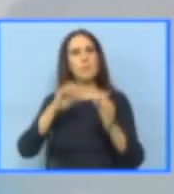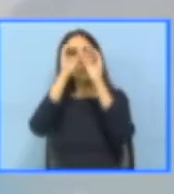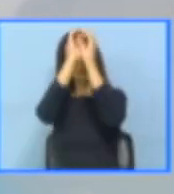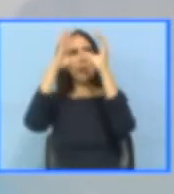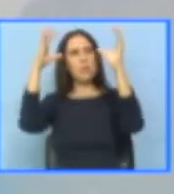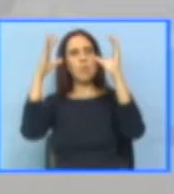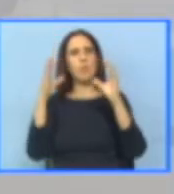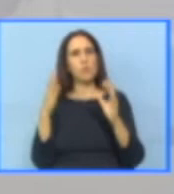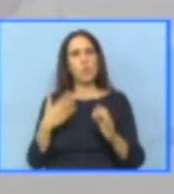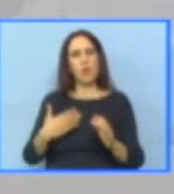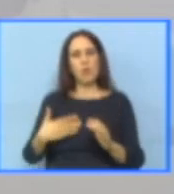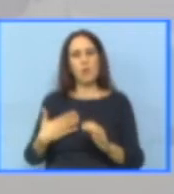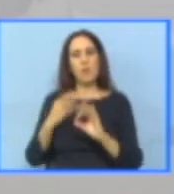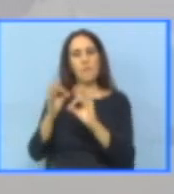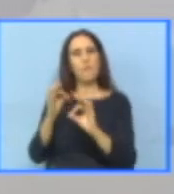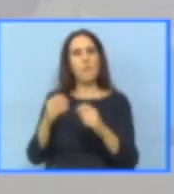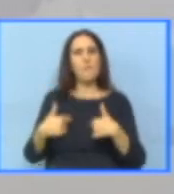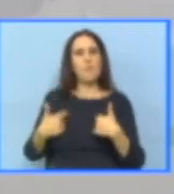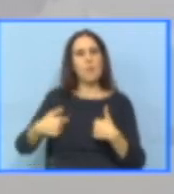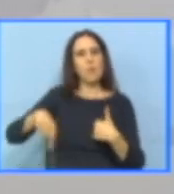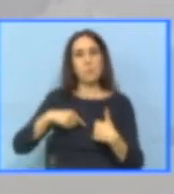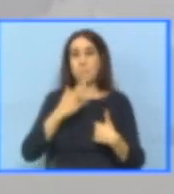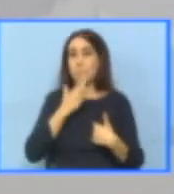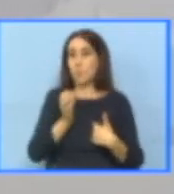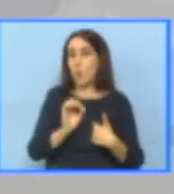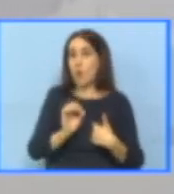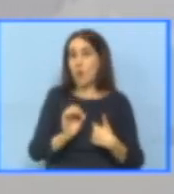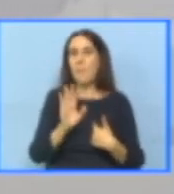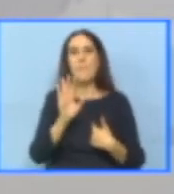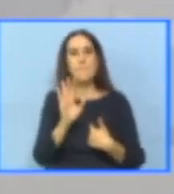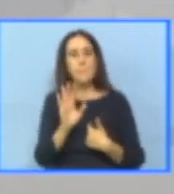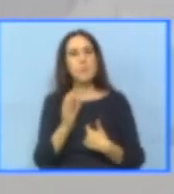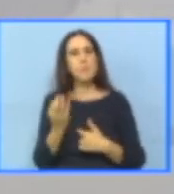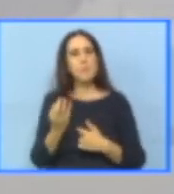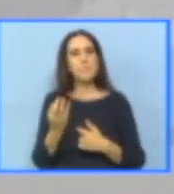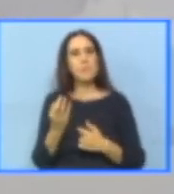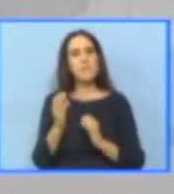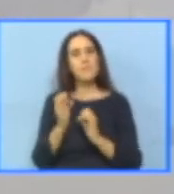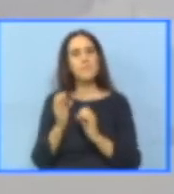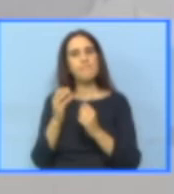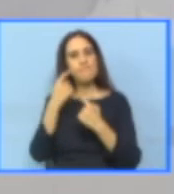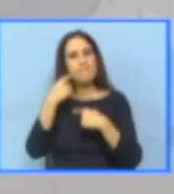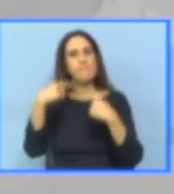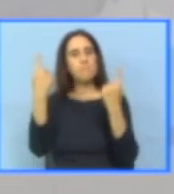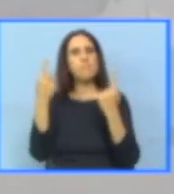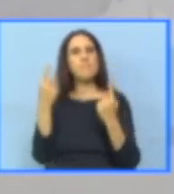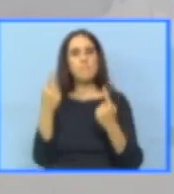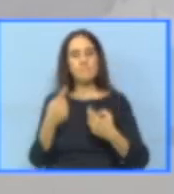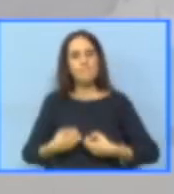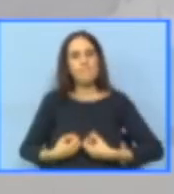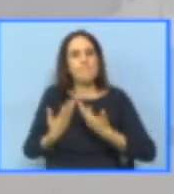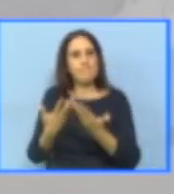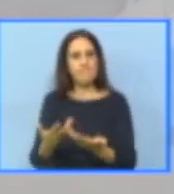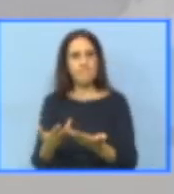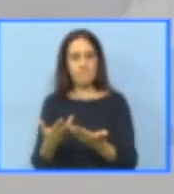temos o exclusivo da caridade, felizmente, mas em prestigiar aquela atitude que é